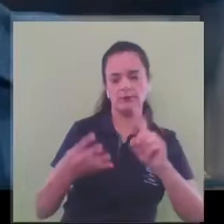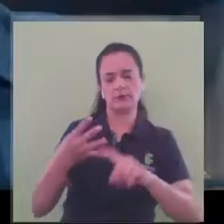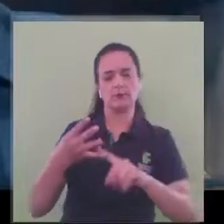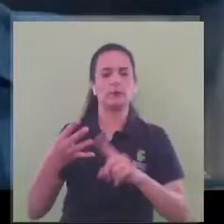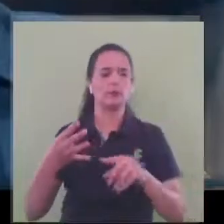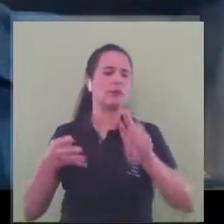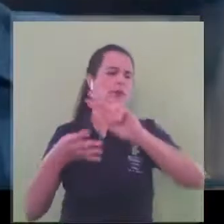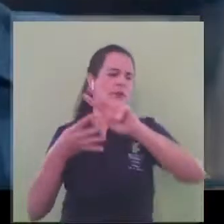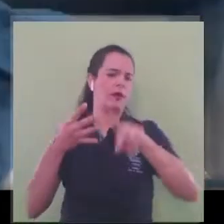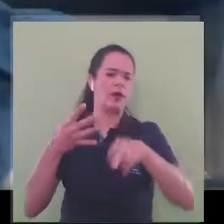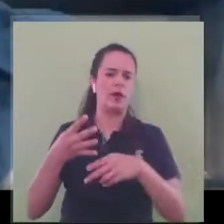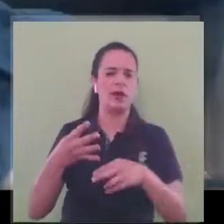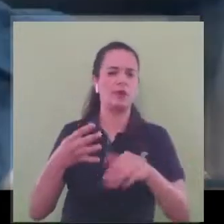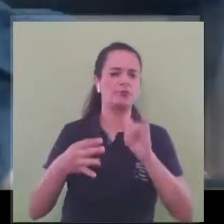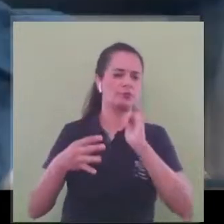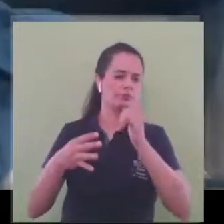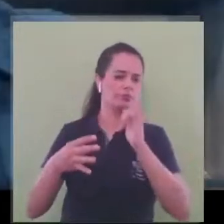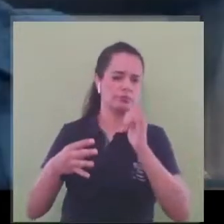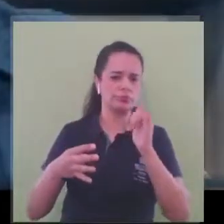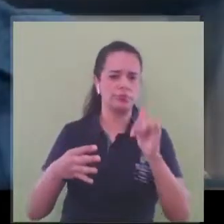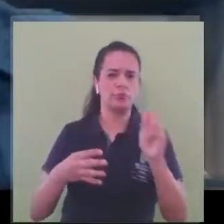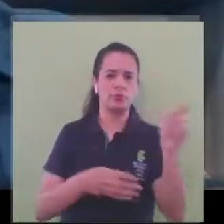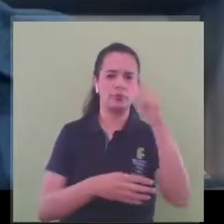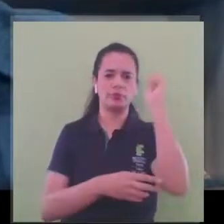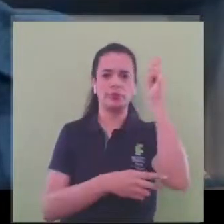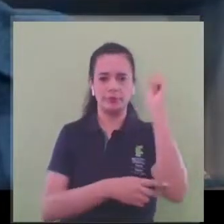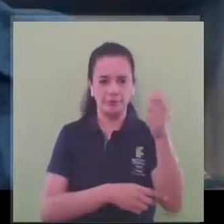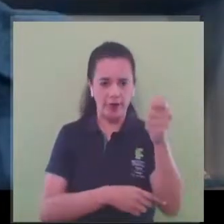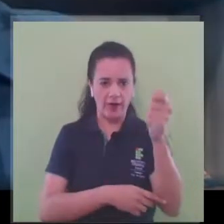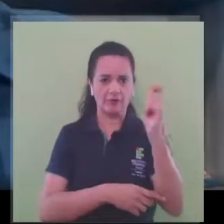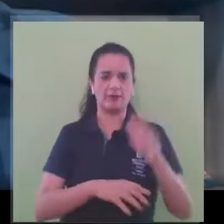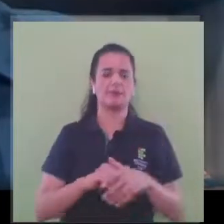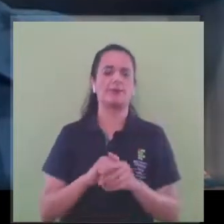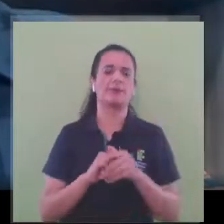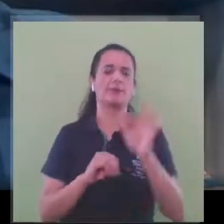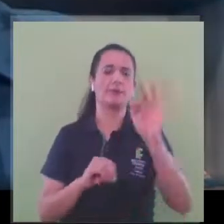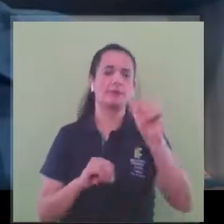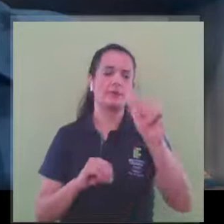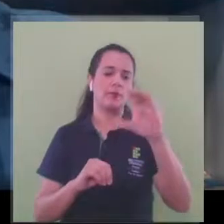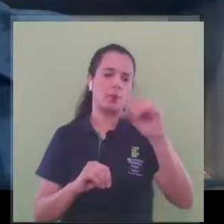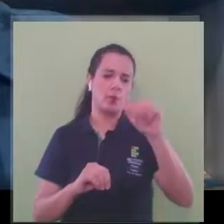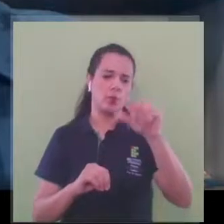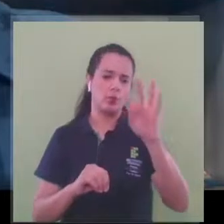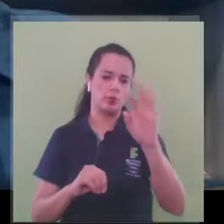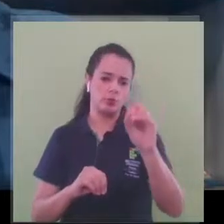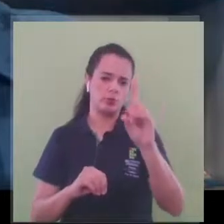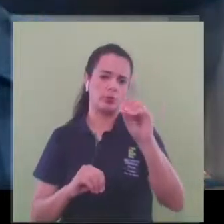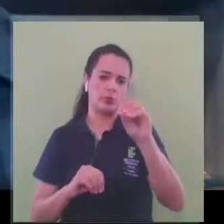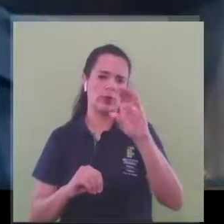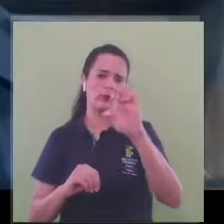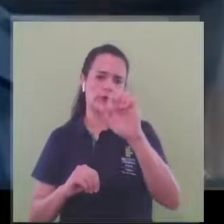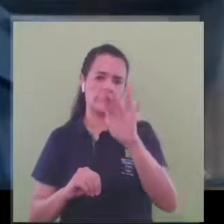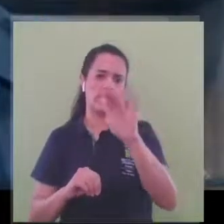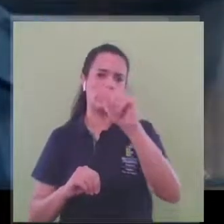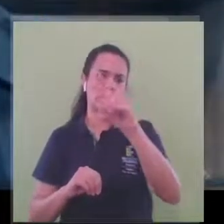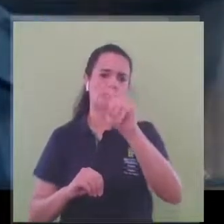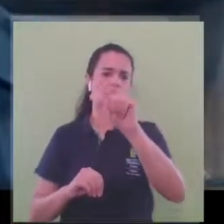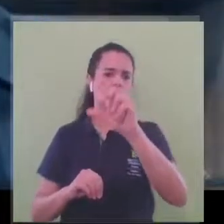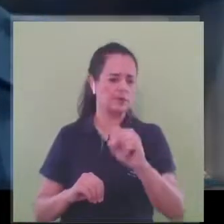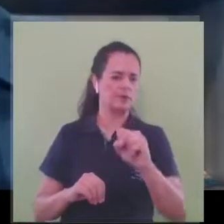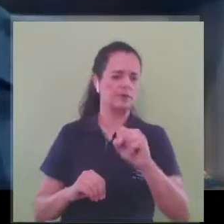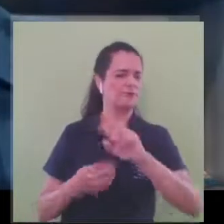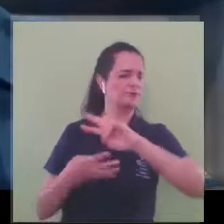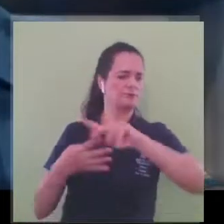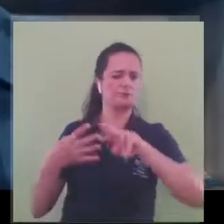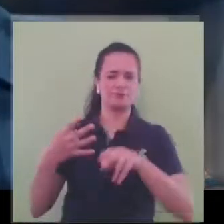são uma ótima forma de iniciar o gosto pela leitura dos clássicos. Dentre outras obras nesse sentido, né? Obras de ficção